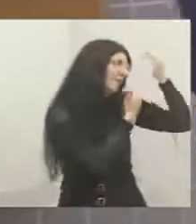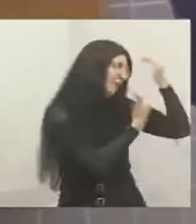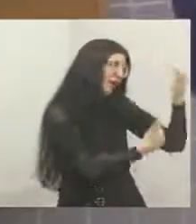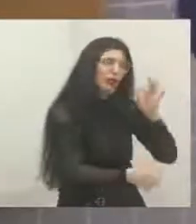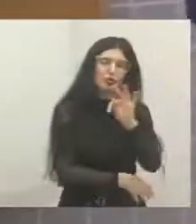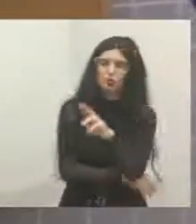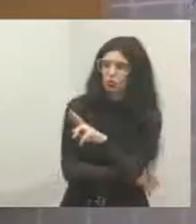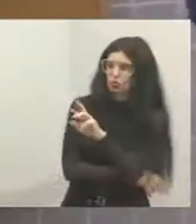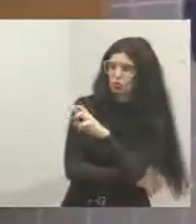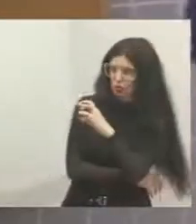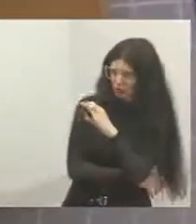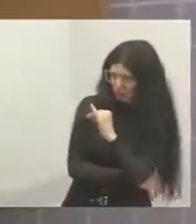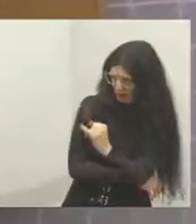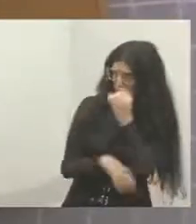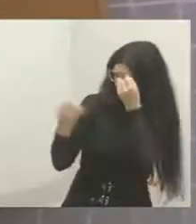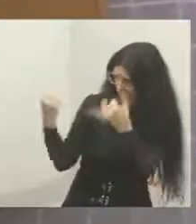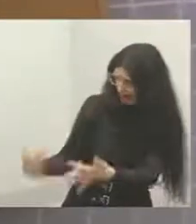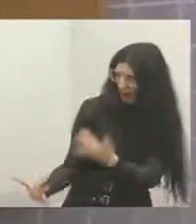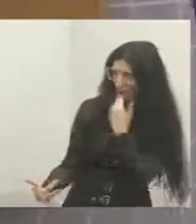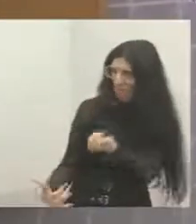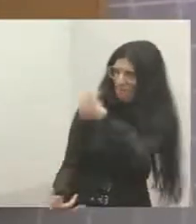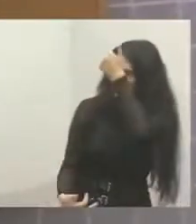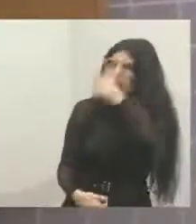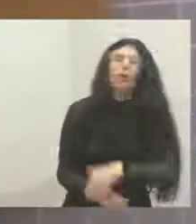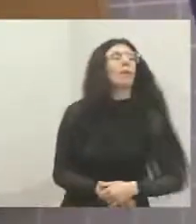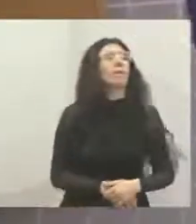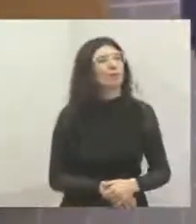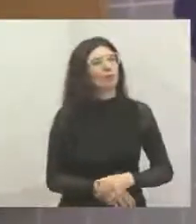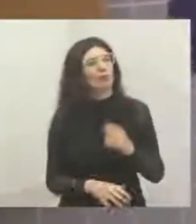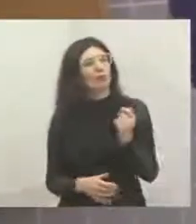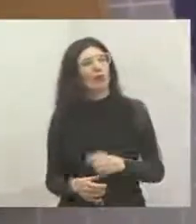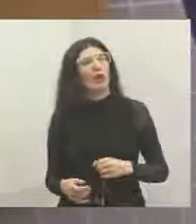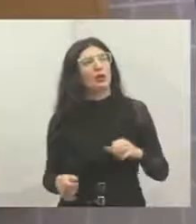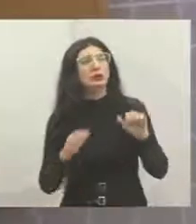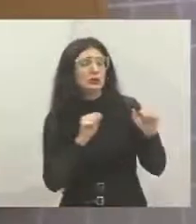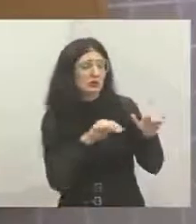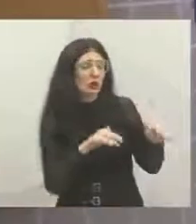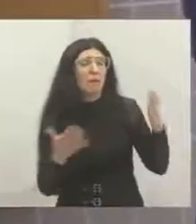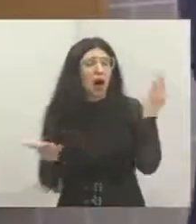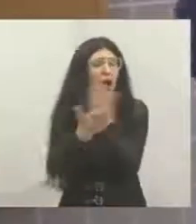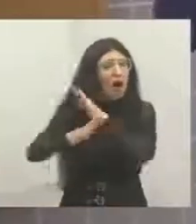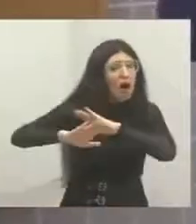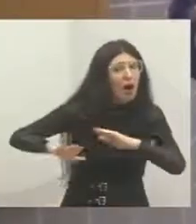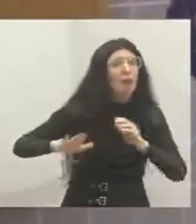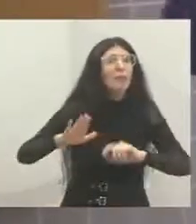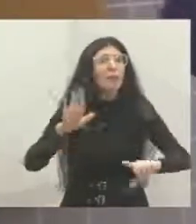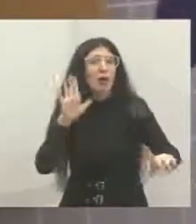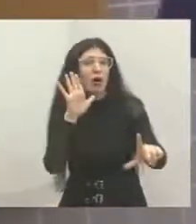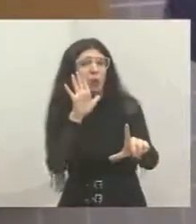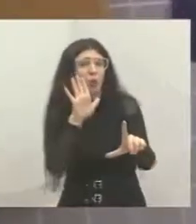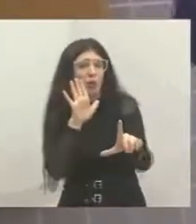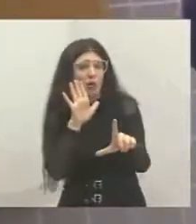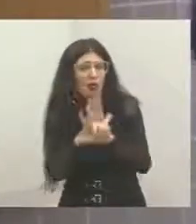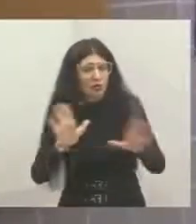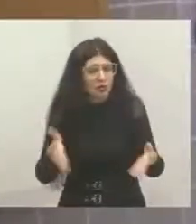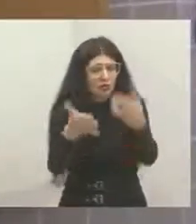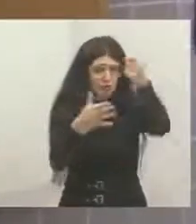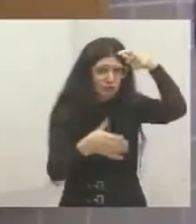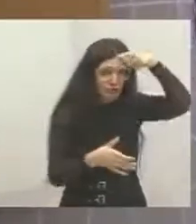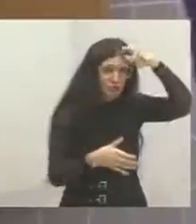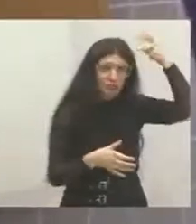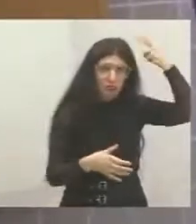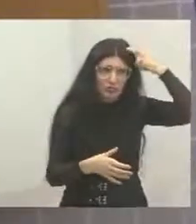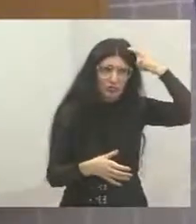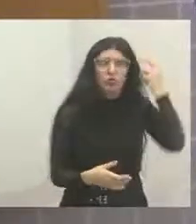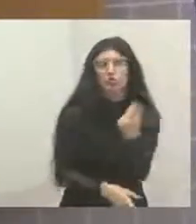que é o seguinte: até o encerramento da LOA, que é o prazo agora em setembro, você vai ter um valor na conta. Nesse valor,